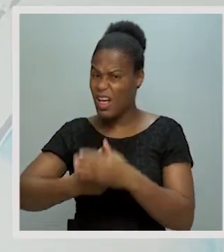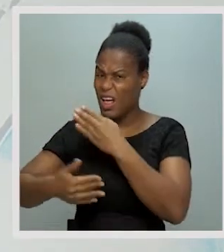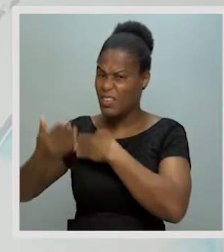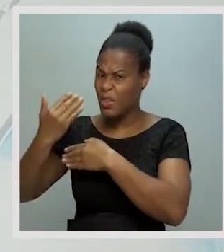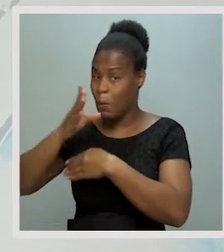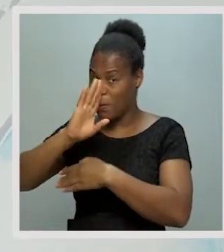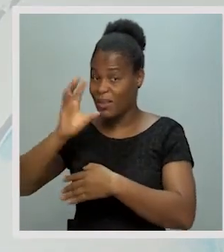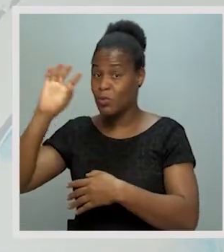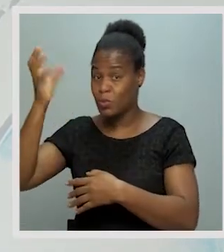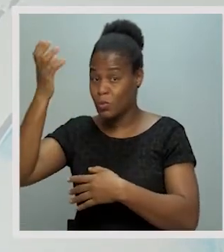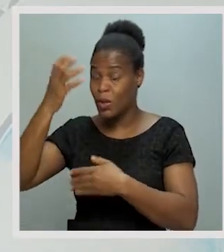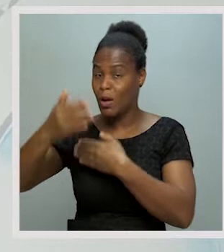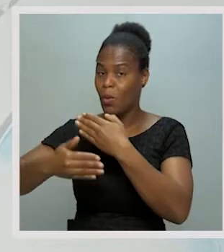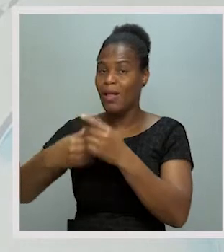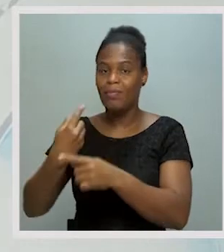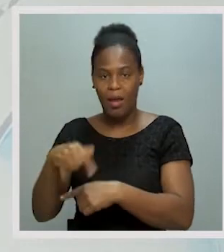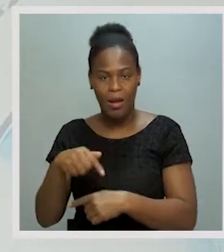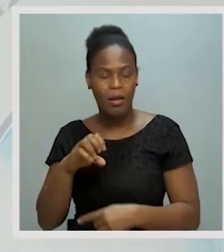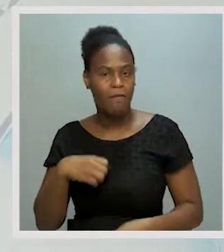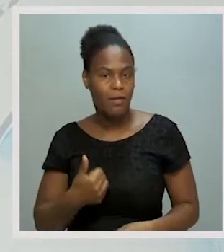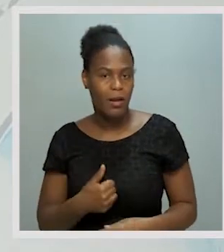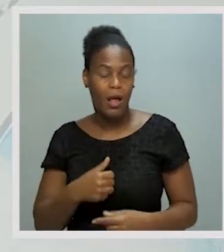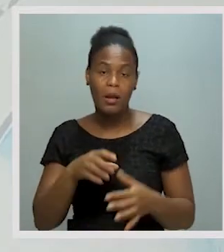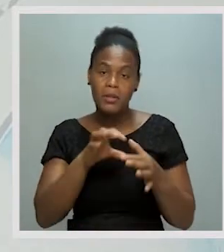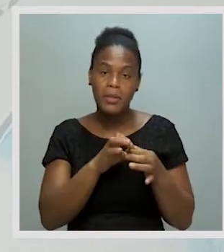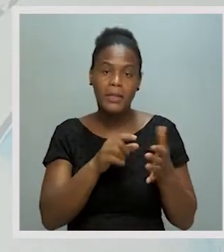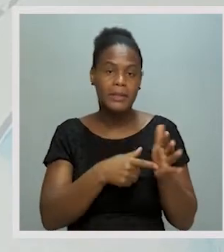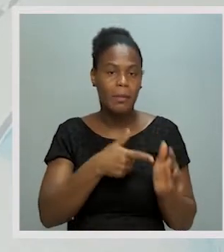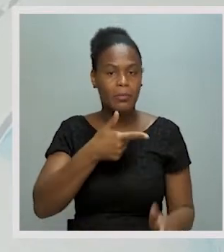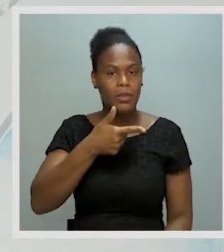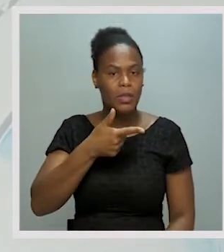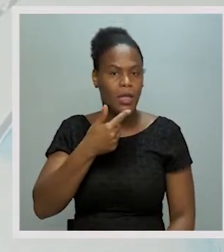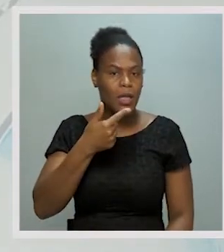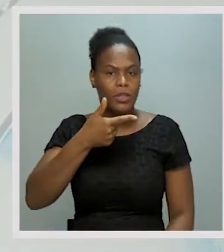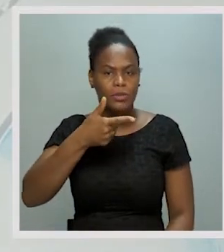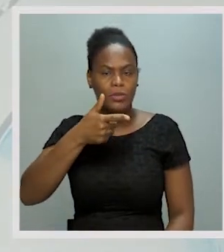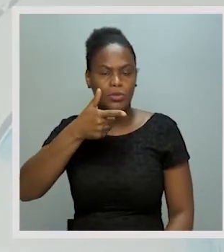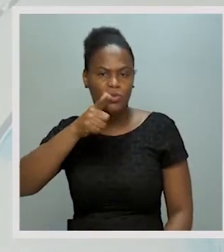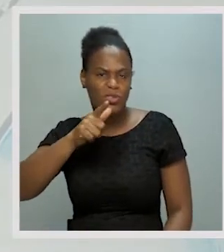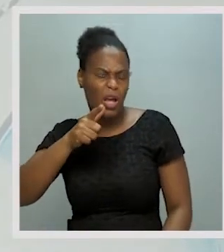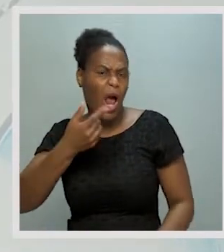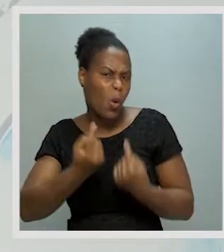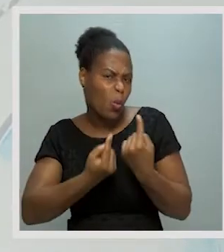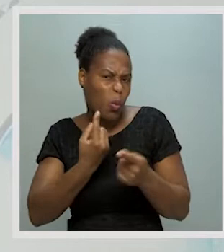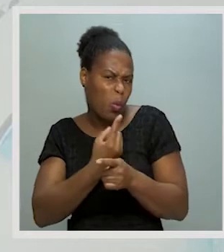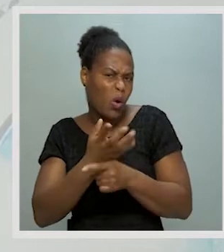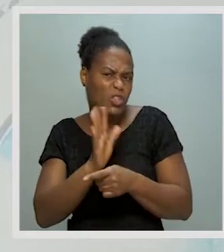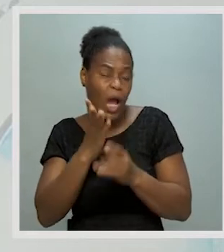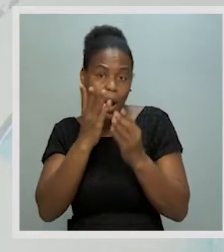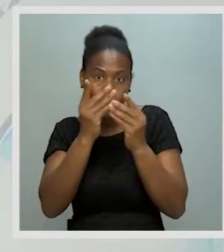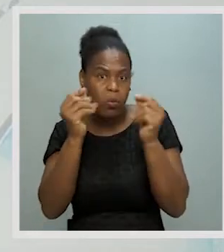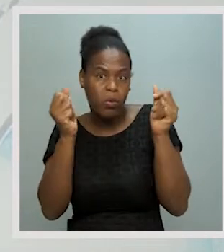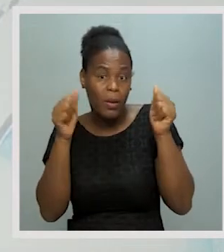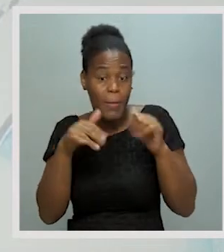não é? Relacionado com alguns já estão a desaparecer, mas temos